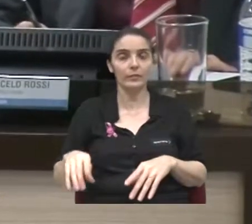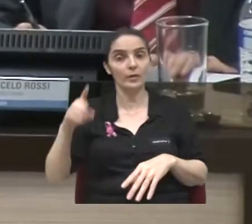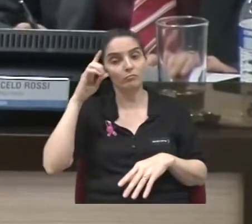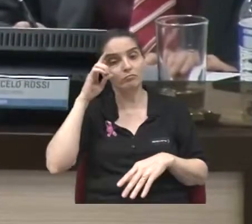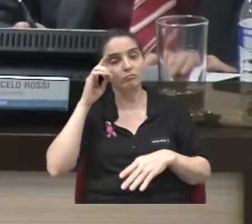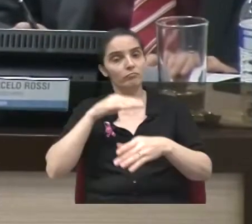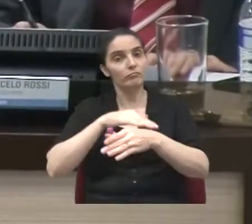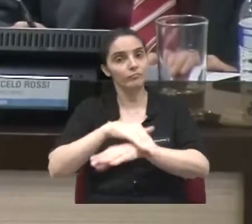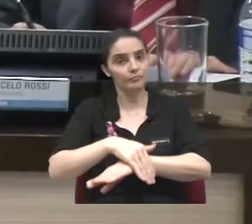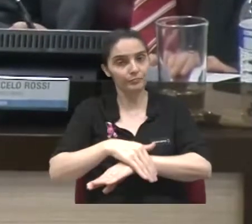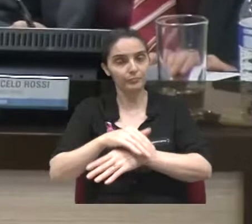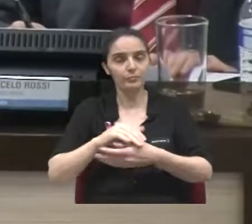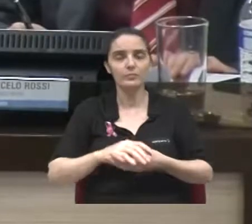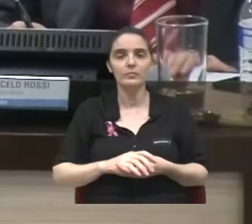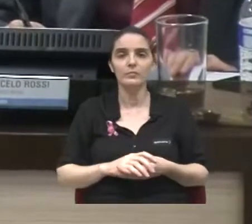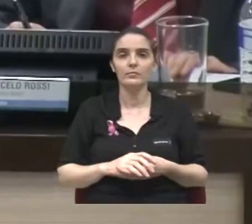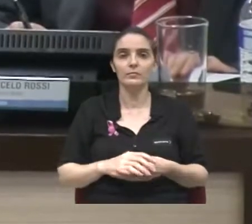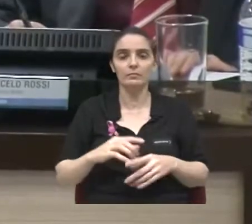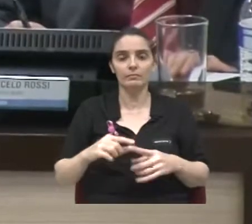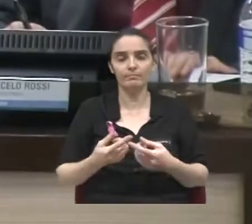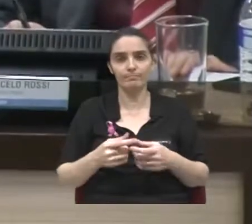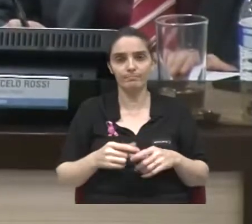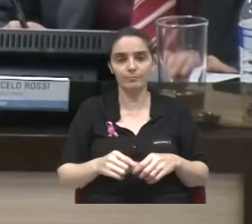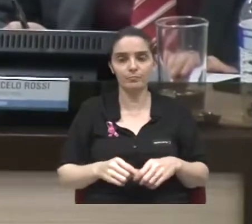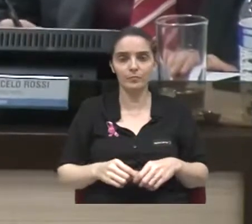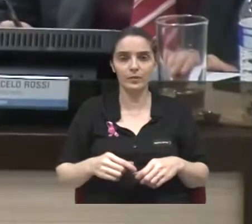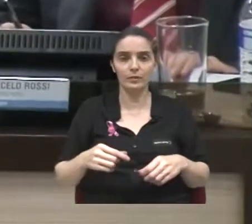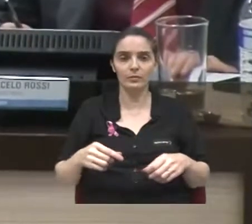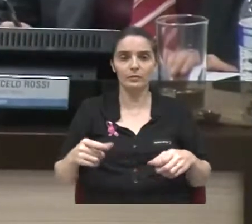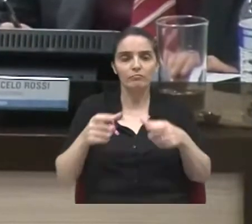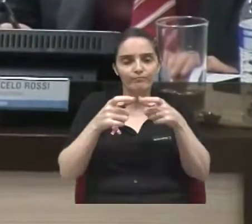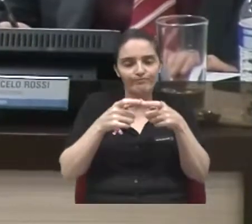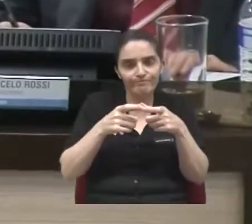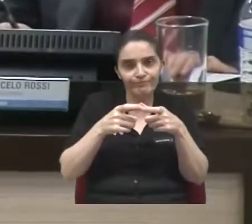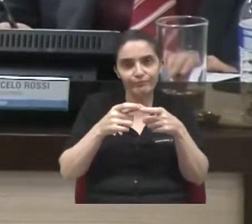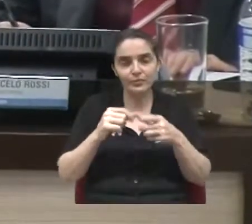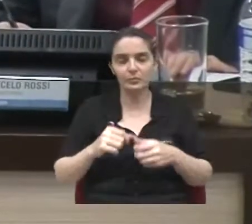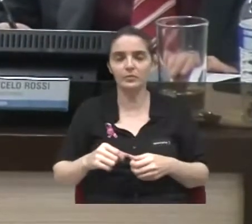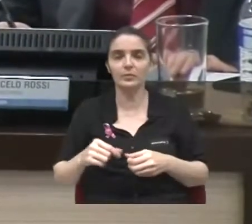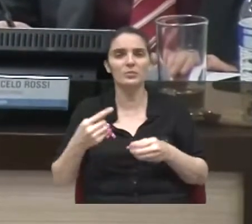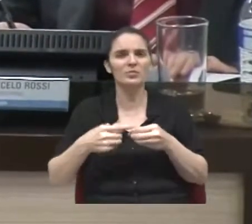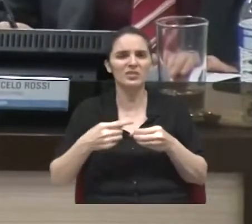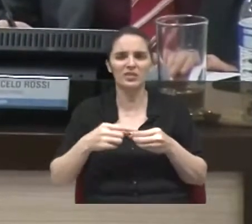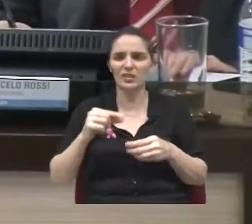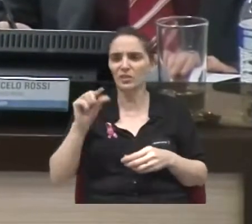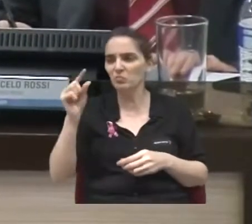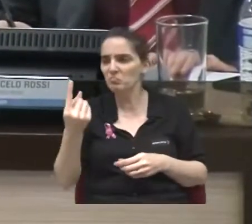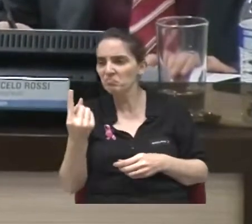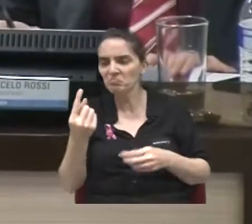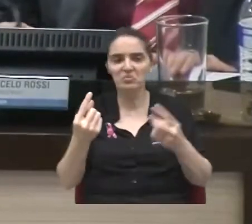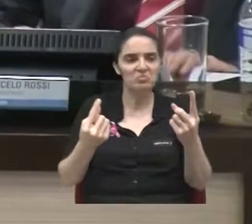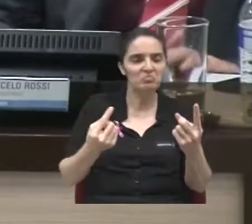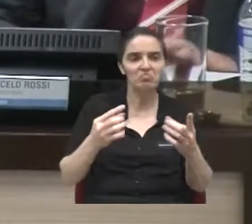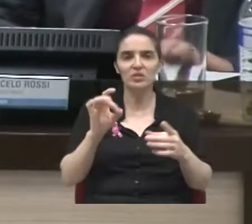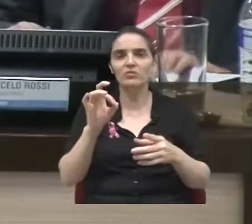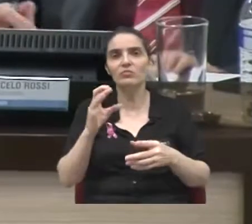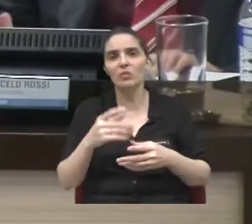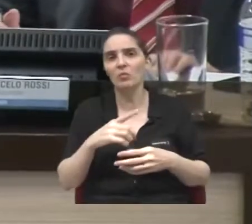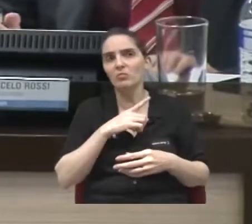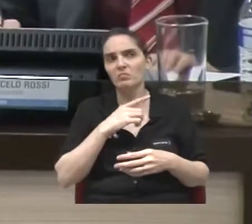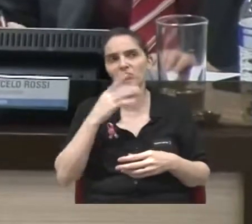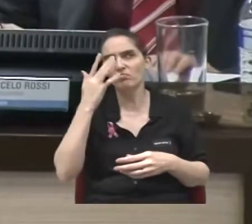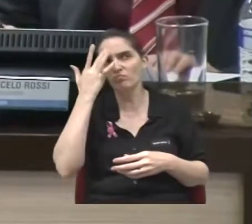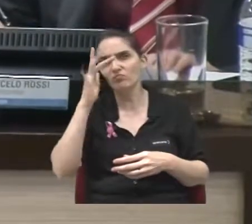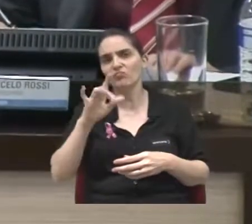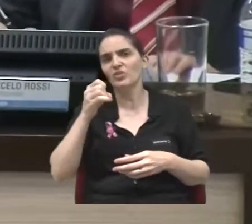mínimas as cidades que tenham o CAPS 4 funcionando. Eu não sei nem dizer se a cidade de São Paulo já tem,